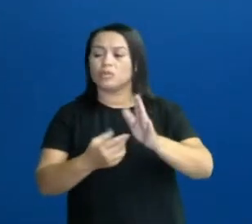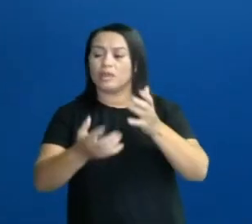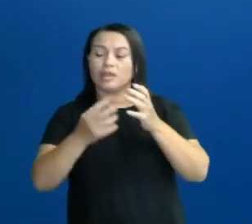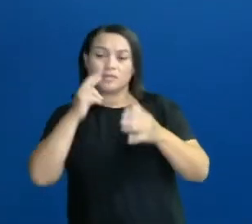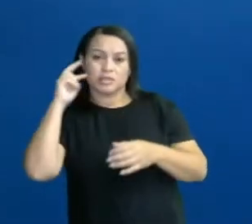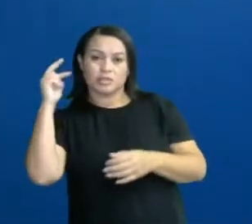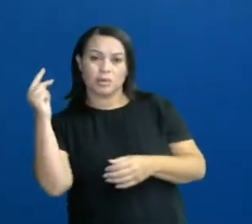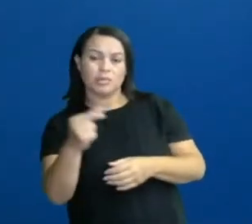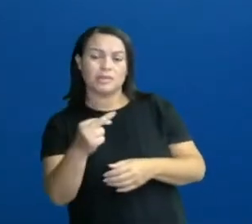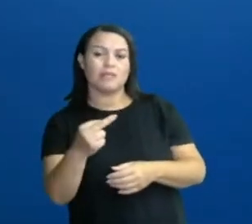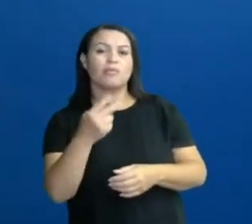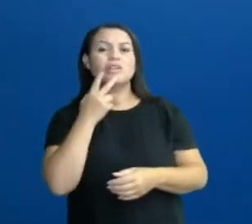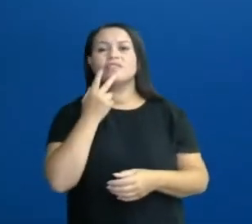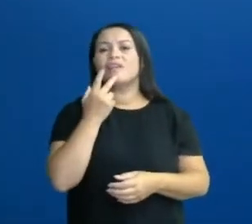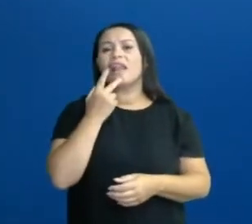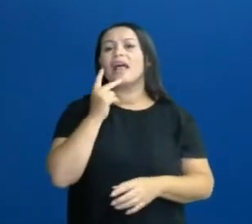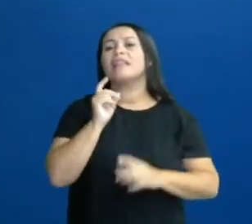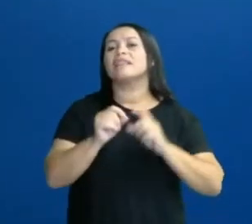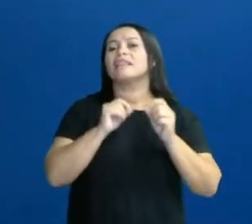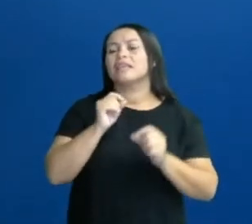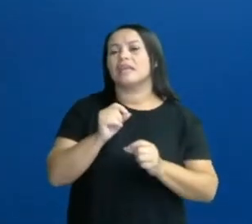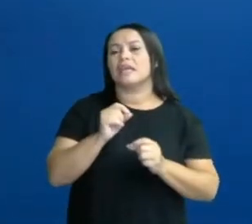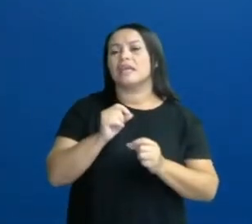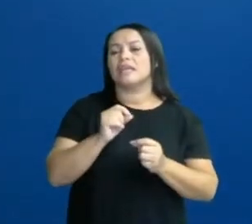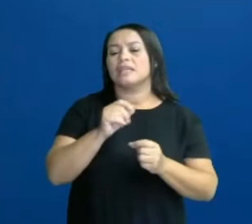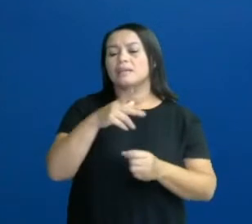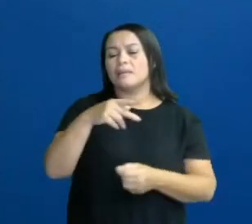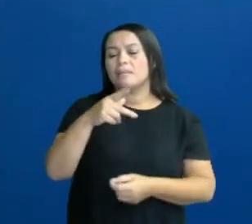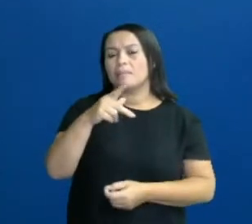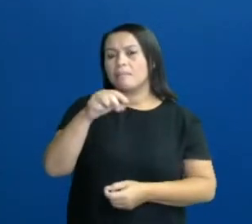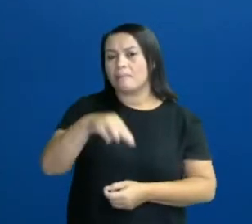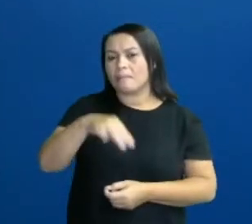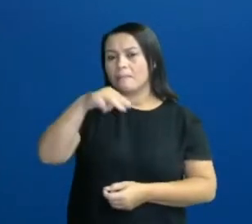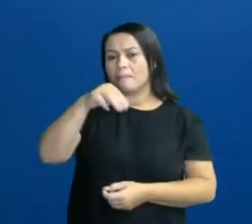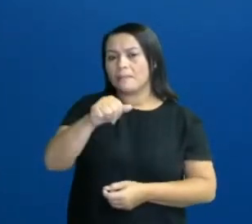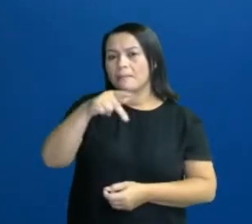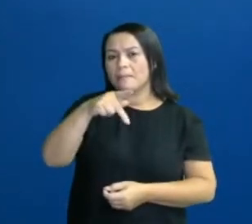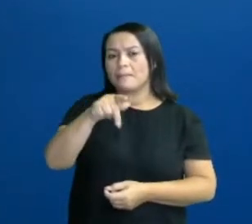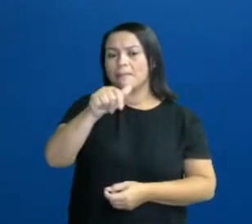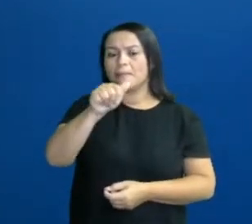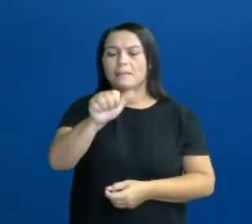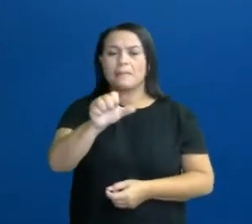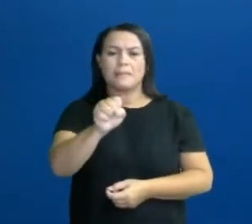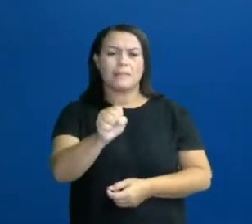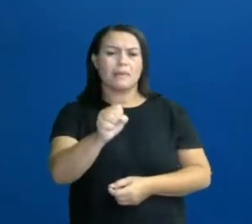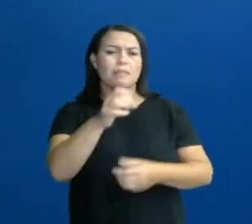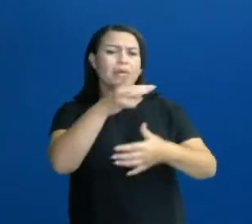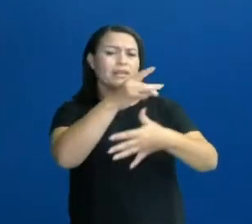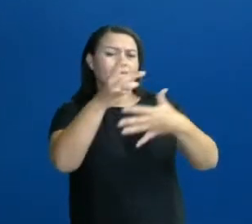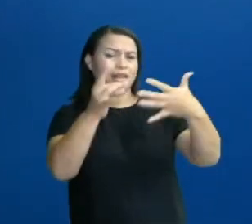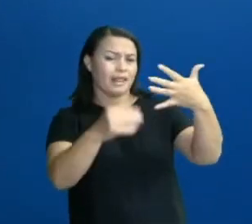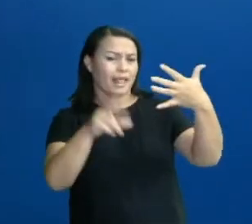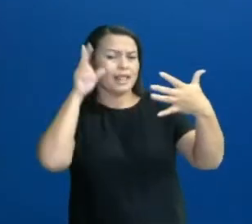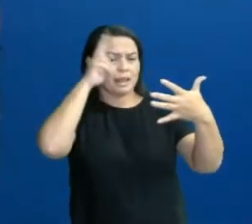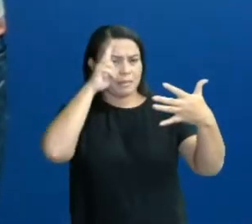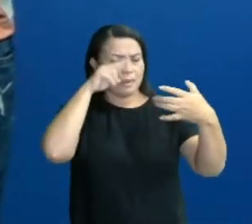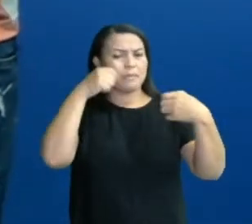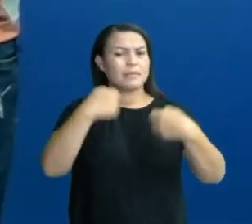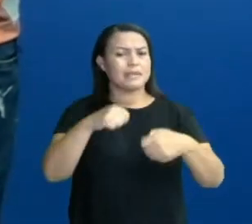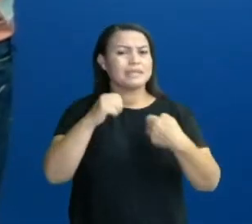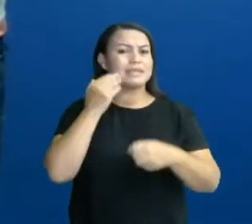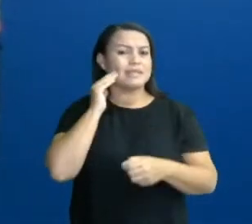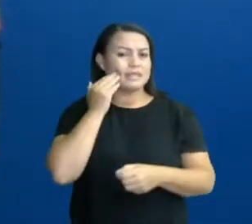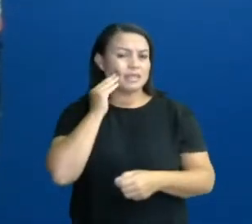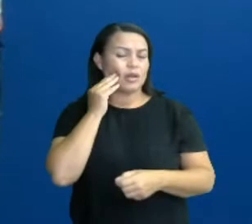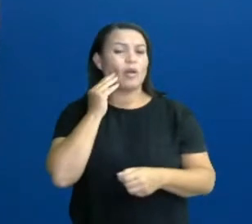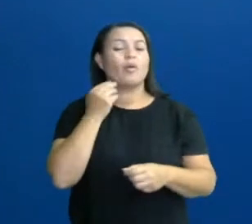que você, quando tratasse de falar de mapas, tem que lembrar desses detalhes, como no caso dessas deformações que são comuns na medida em que a